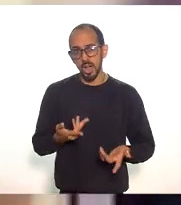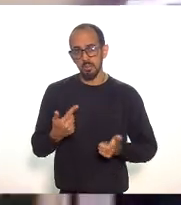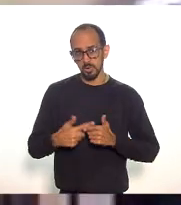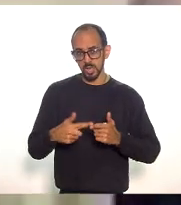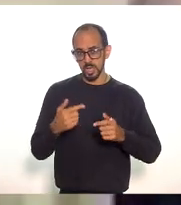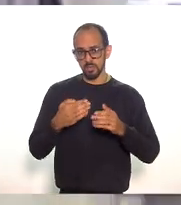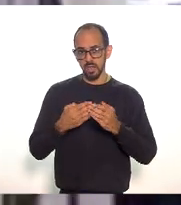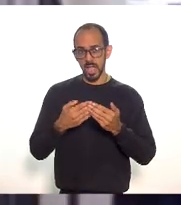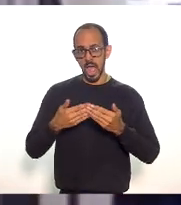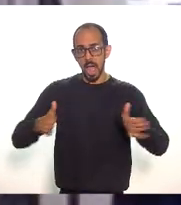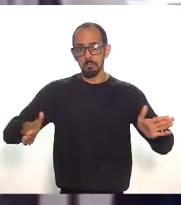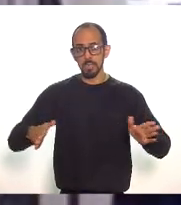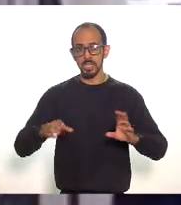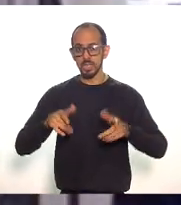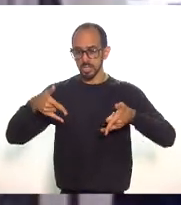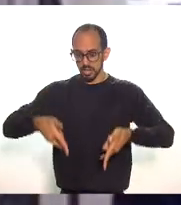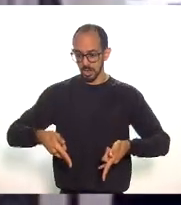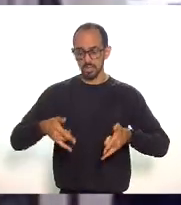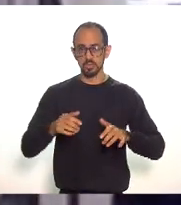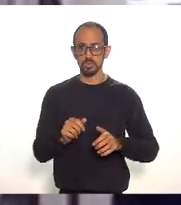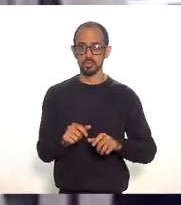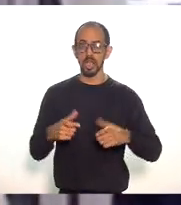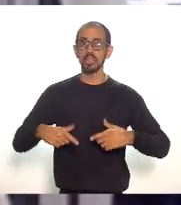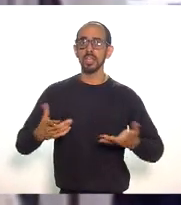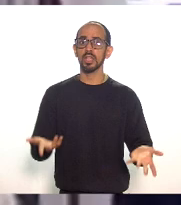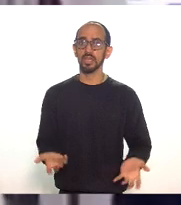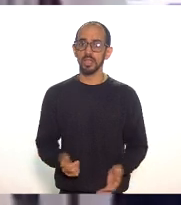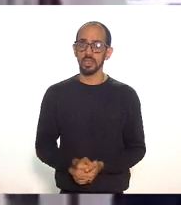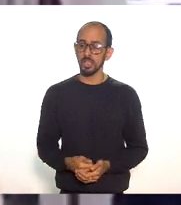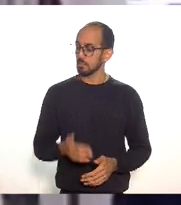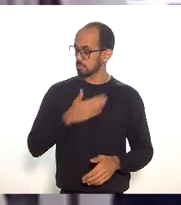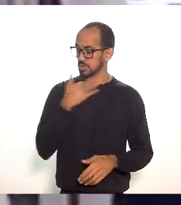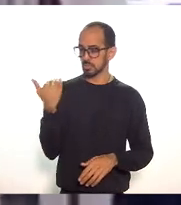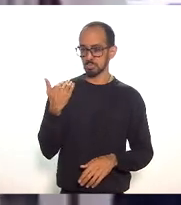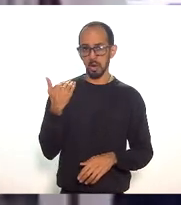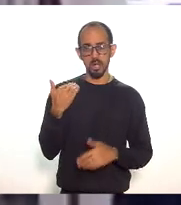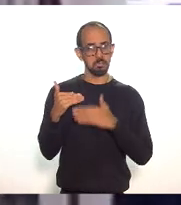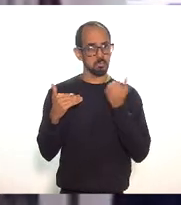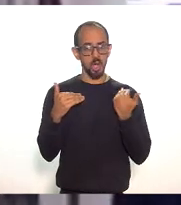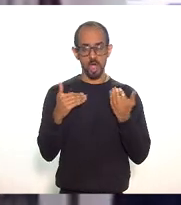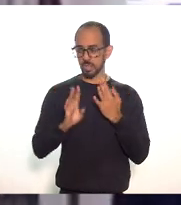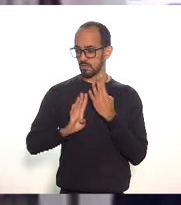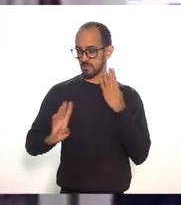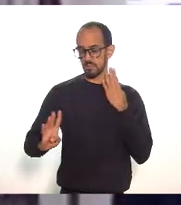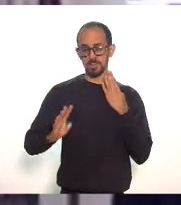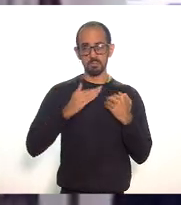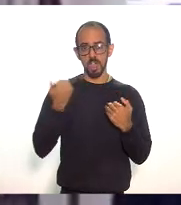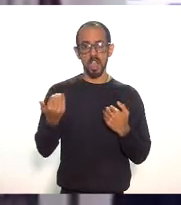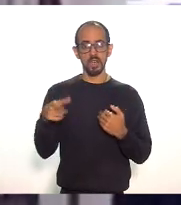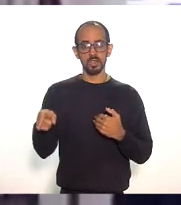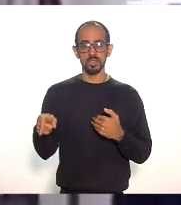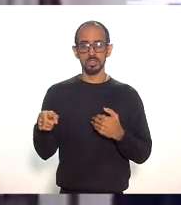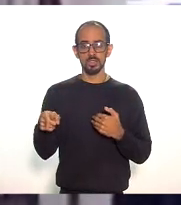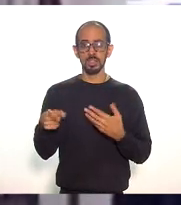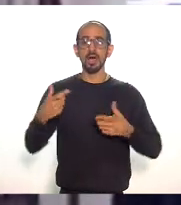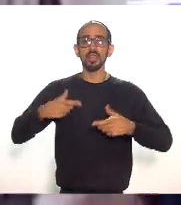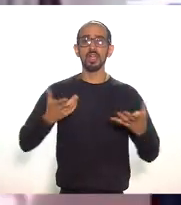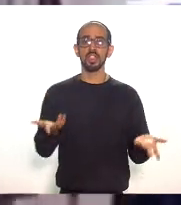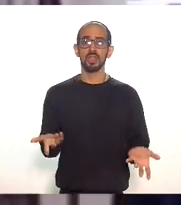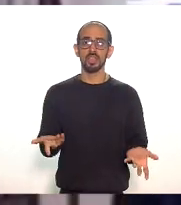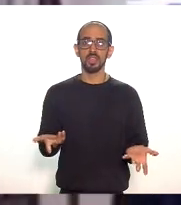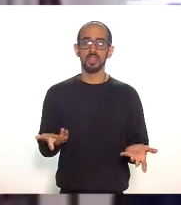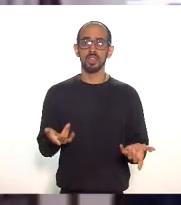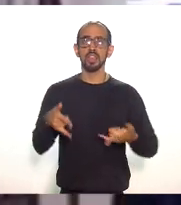abrir tantos leitos, isso, aquilo, e as pessoas morrendo e os leitos não aparecem de forma alguma. O que é isso? É